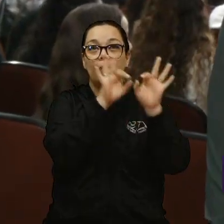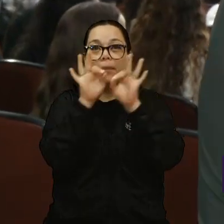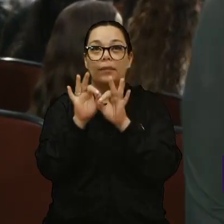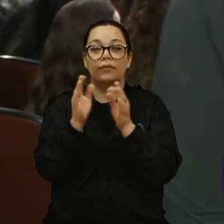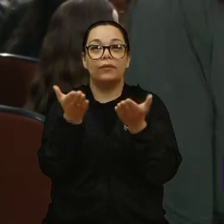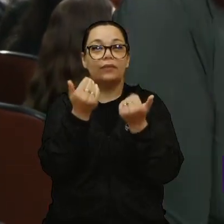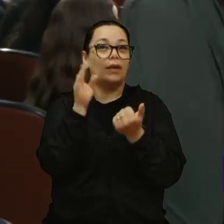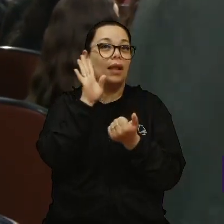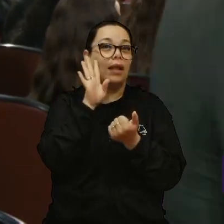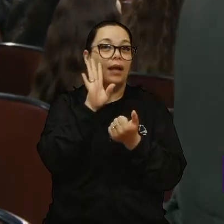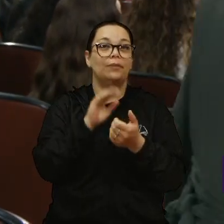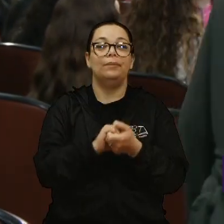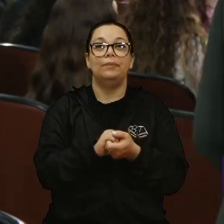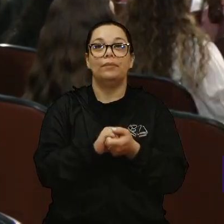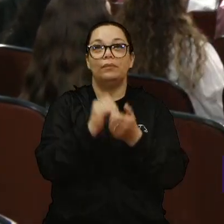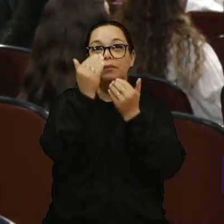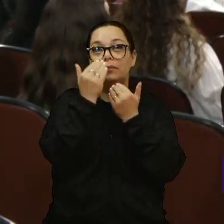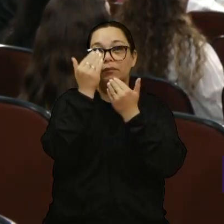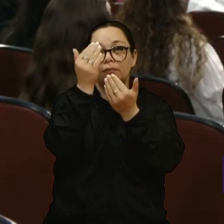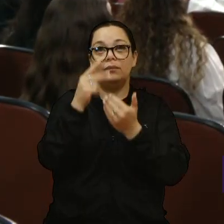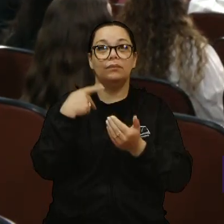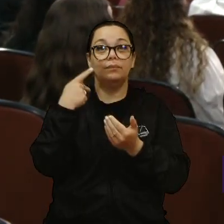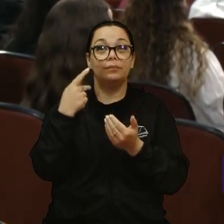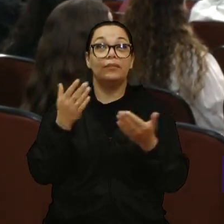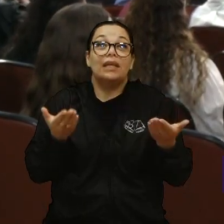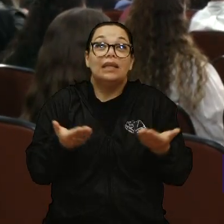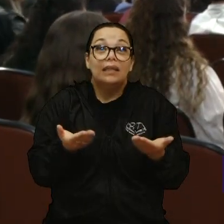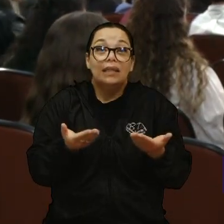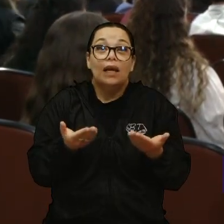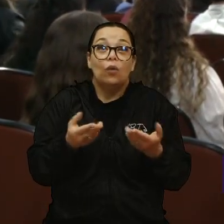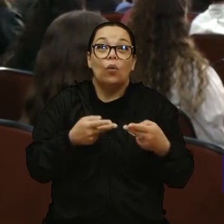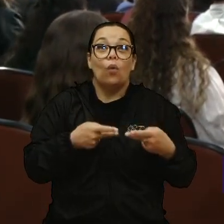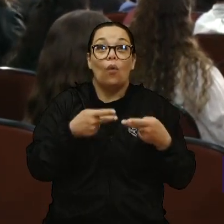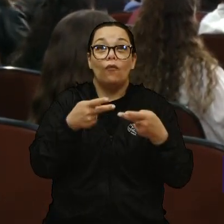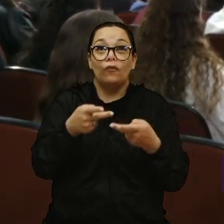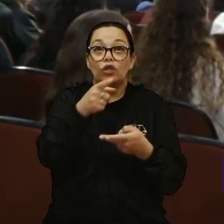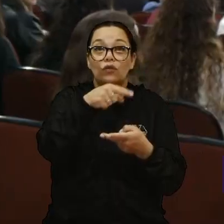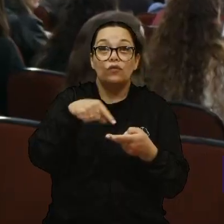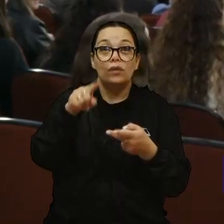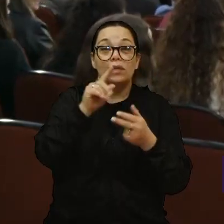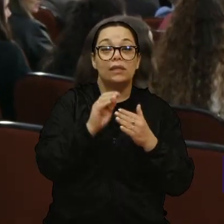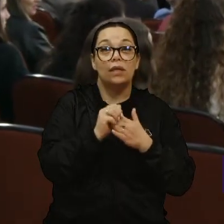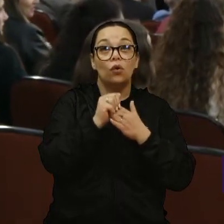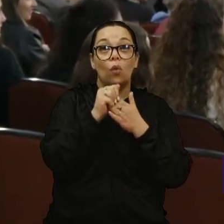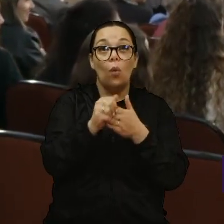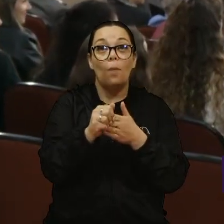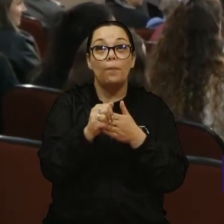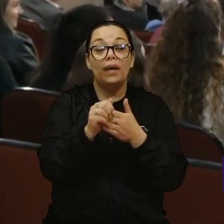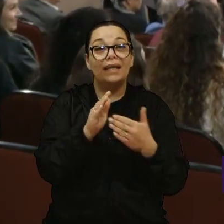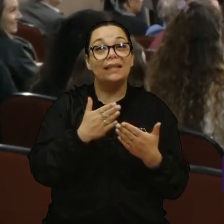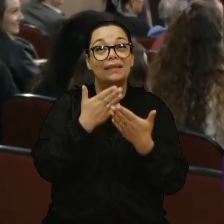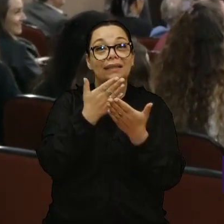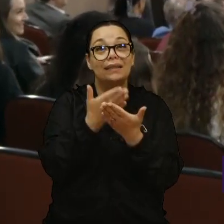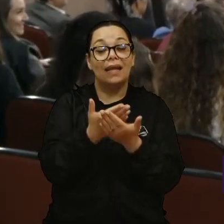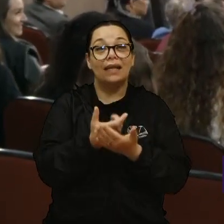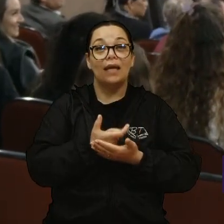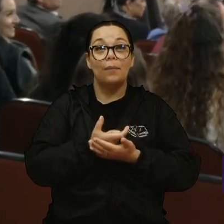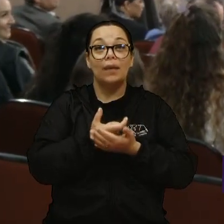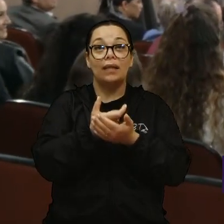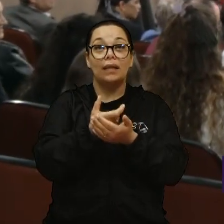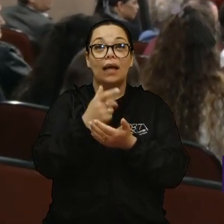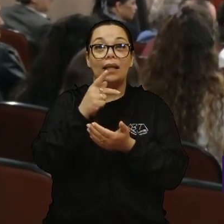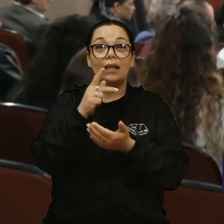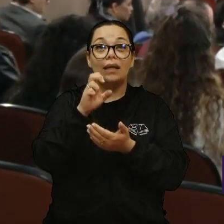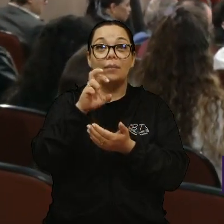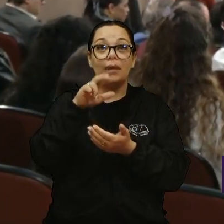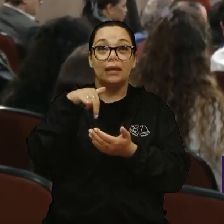bem legal. Obrigada, vereadora Rose. Então, a gente deixa o convite para que você acompanhe, então, a entrega da medalha Percy